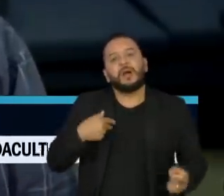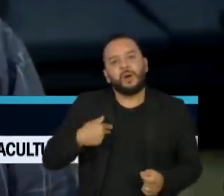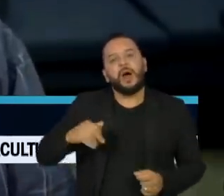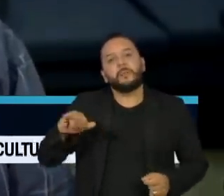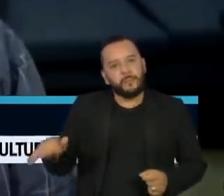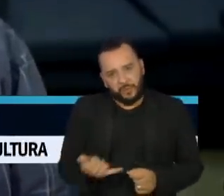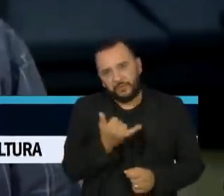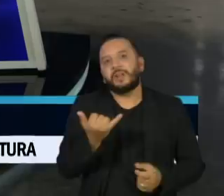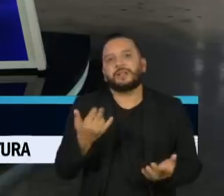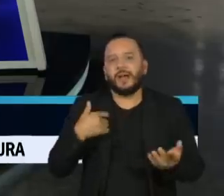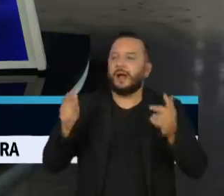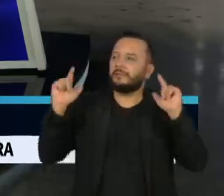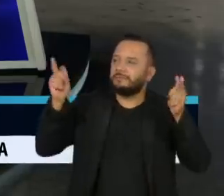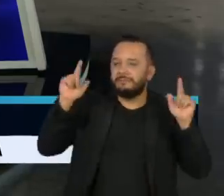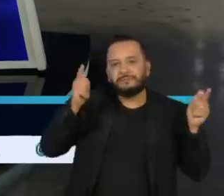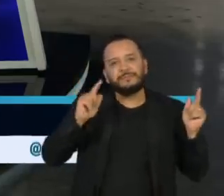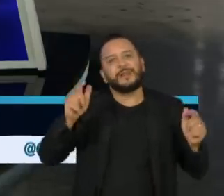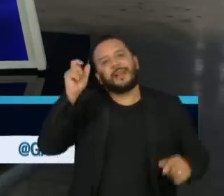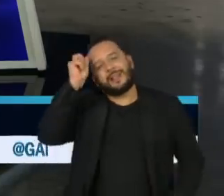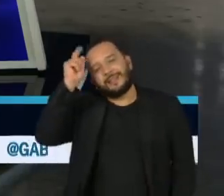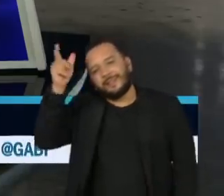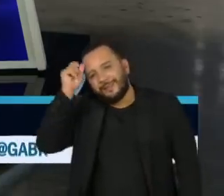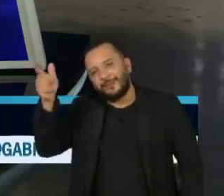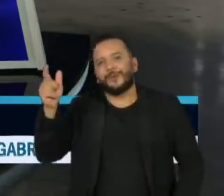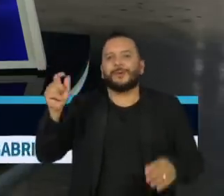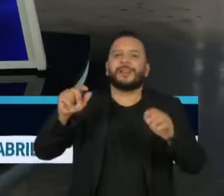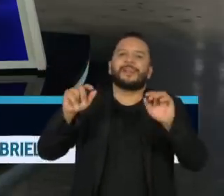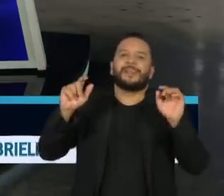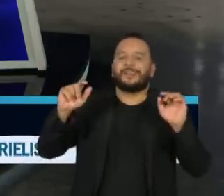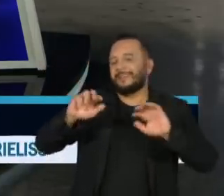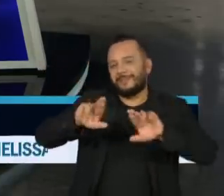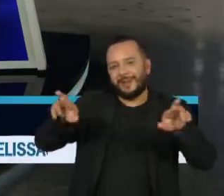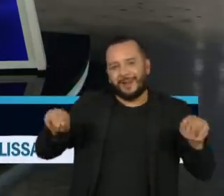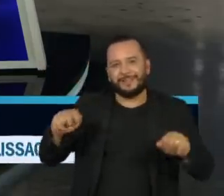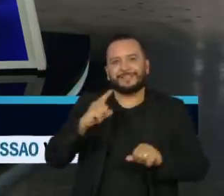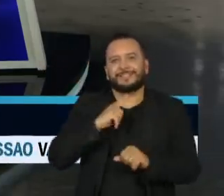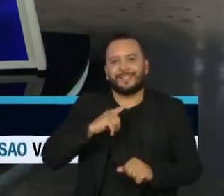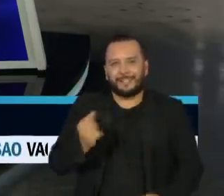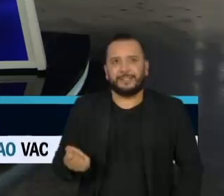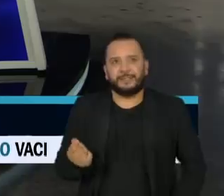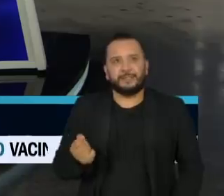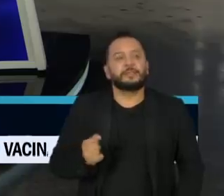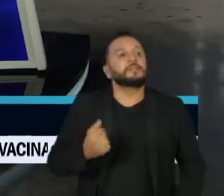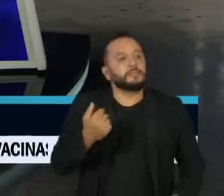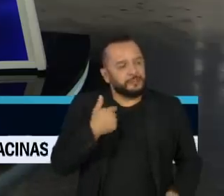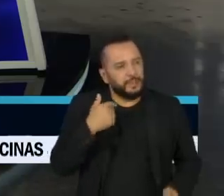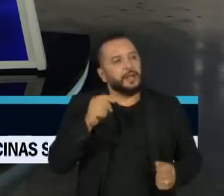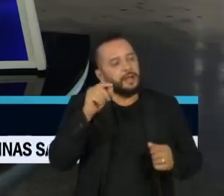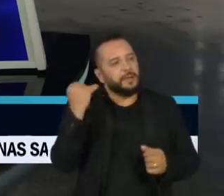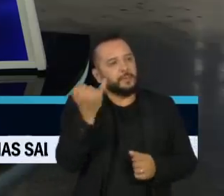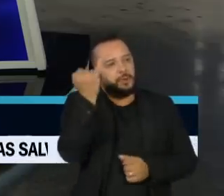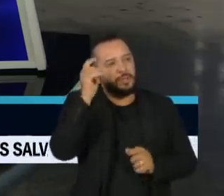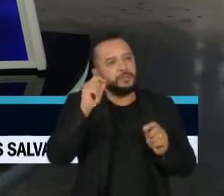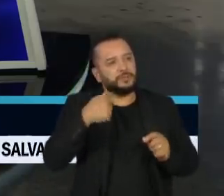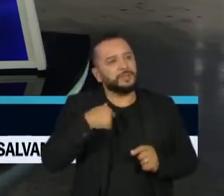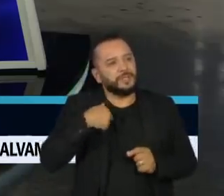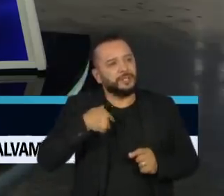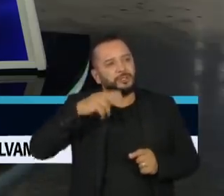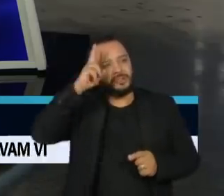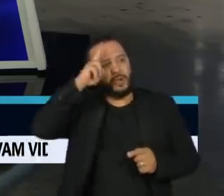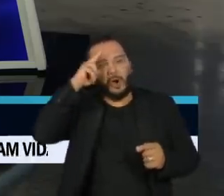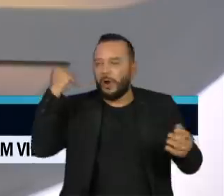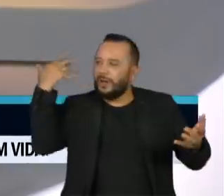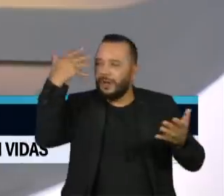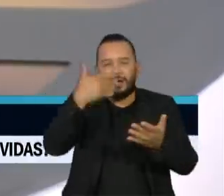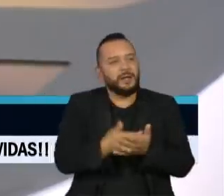respiro. Matias, fazer memória é fundamental, né? Fundamental, e é fundamental a inauguração do museu